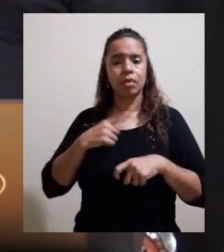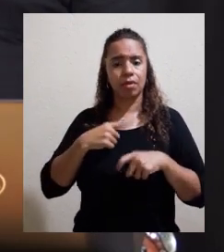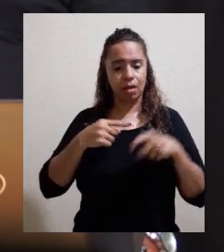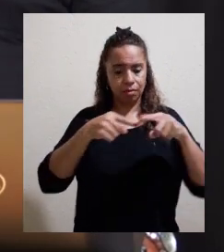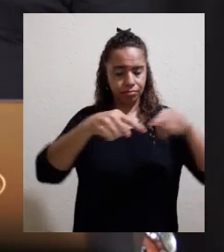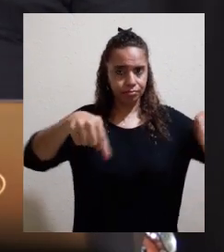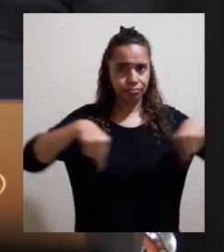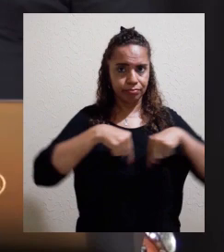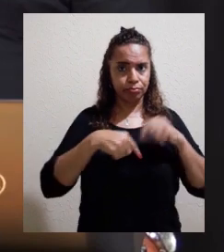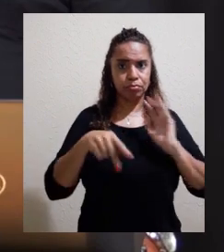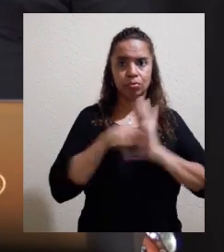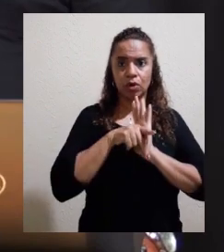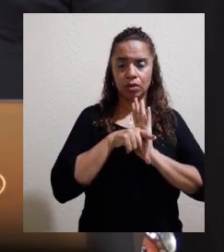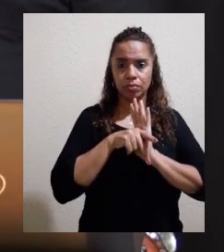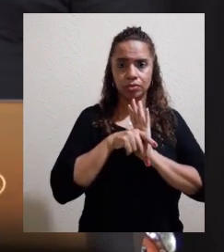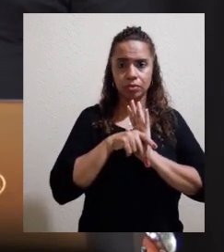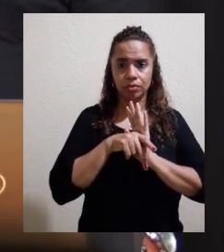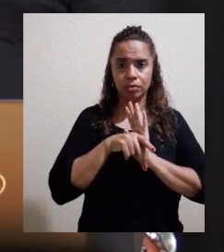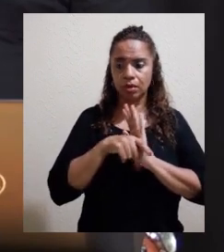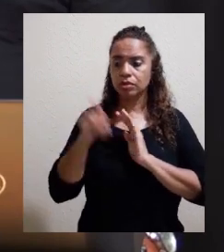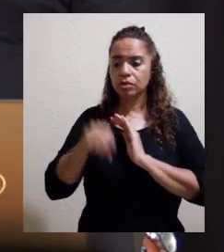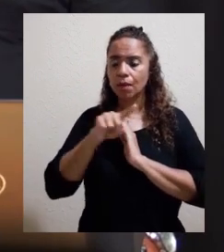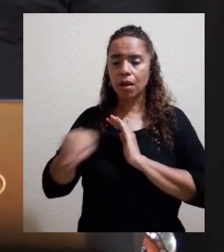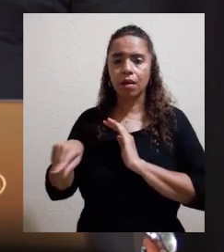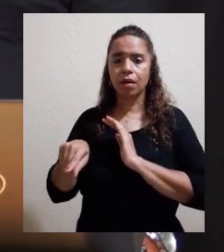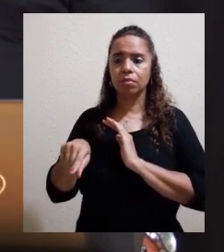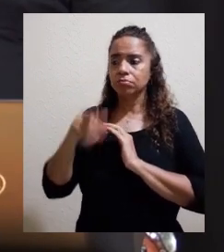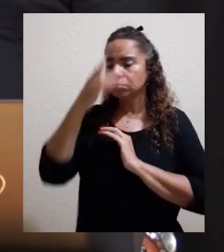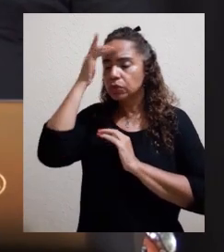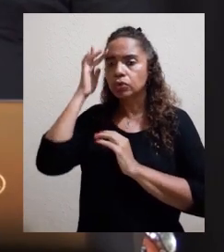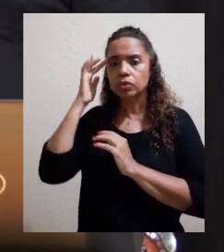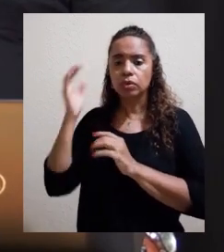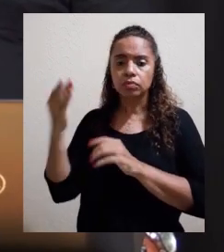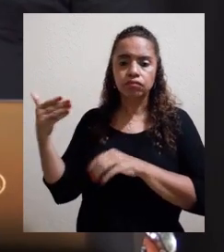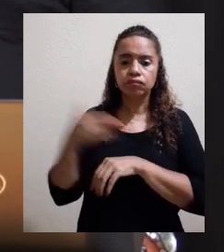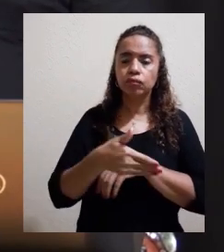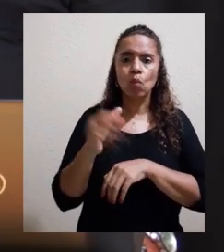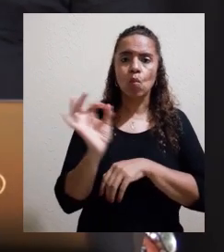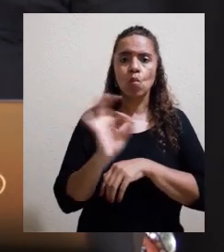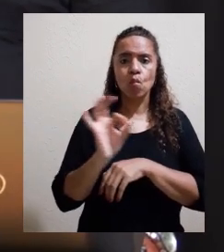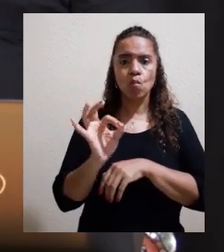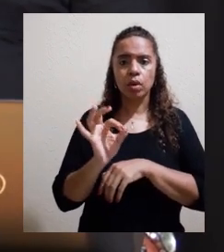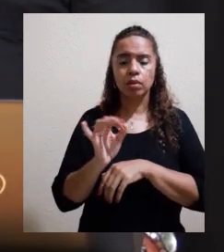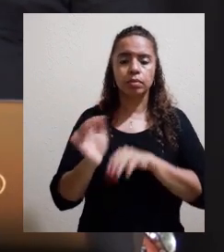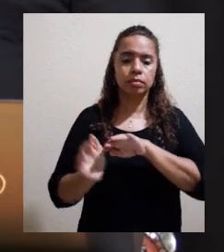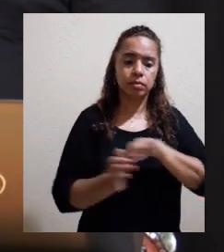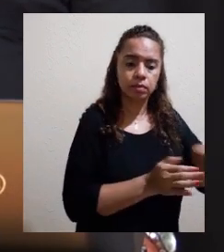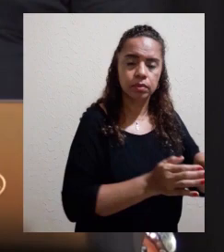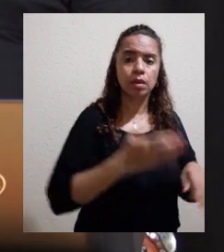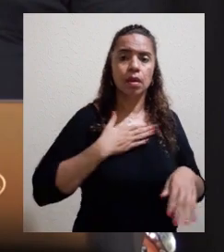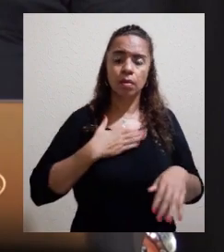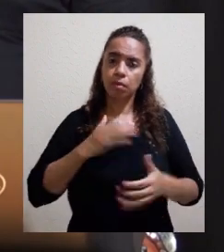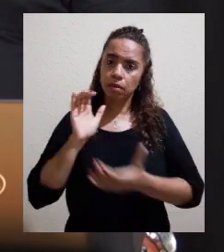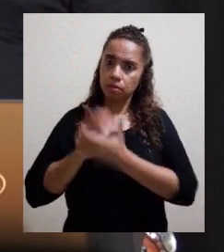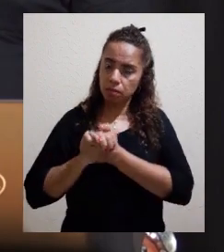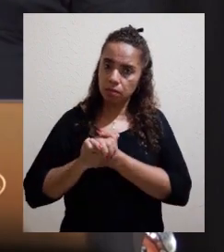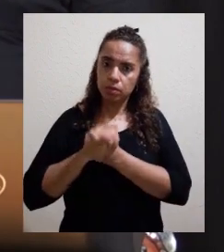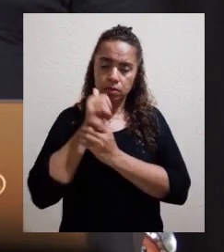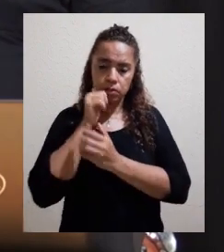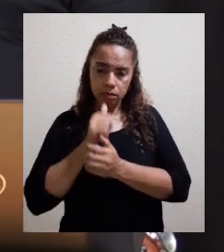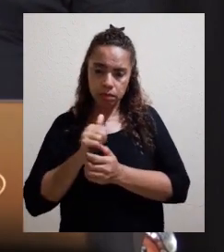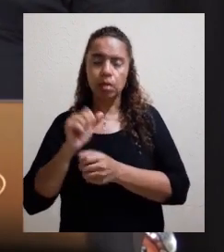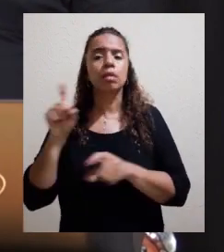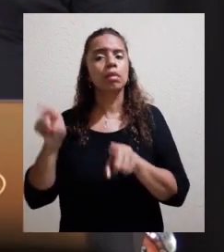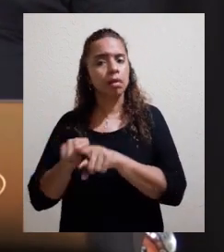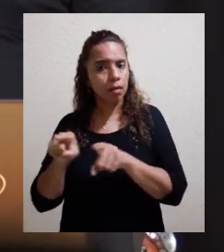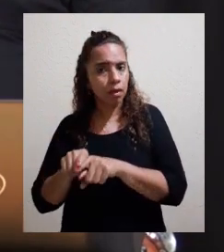consultório também, eu estou desmarcando meus pacientes. Né? Fazer o quê? A minha esposa é profissional liberal, está tendo